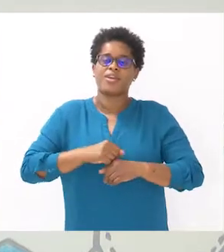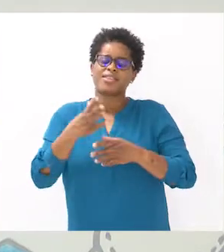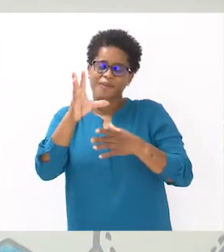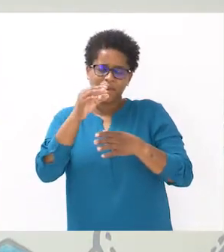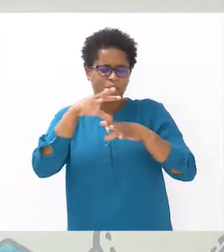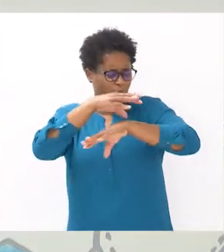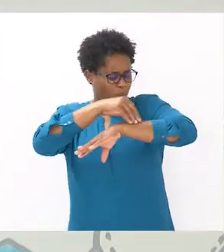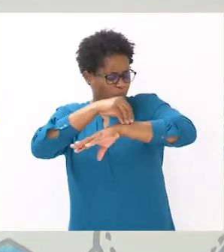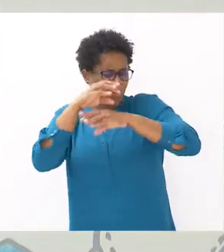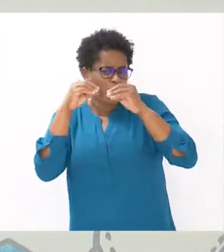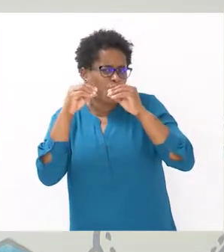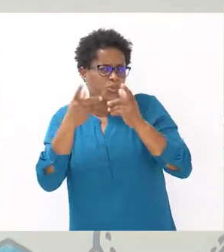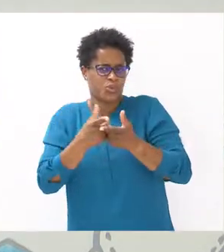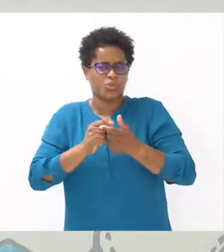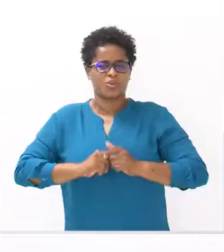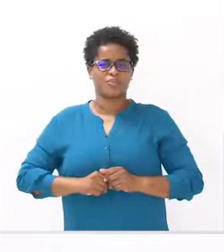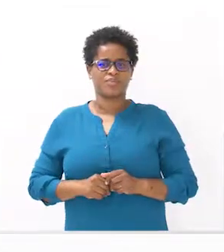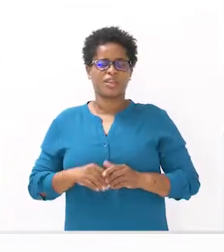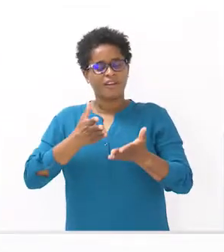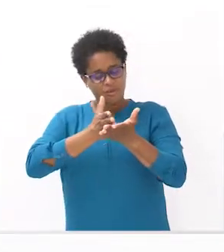peludo. Continuemos.